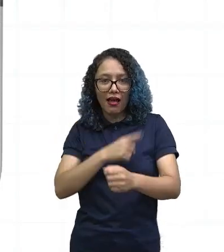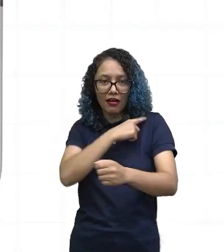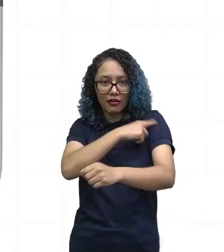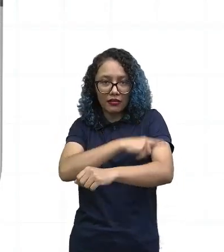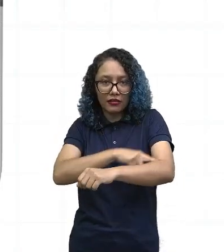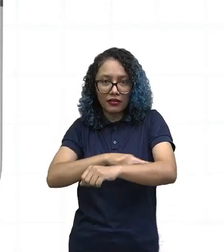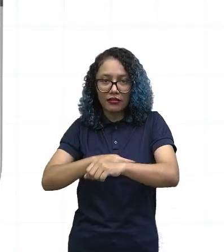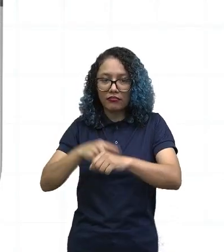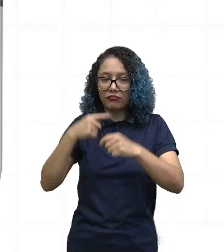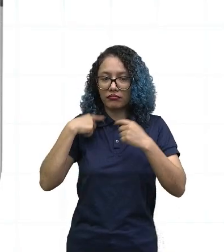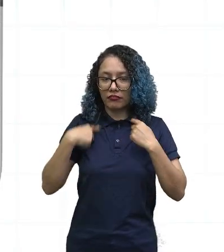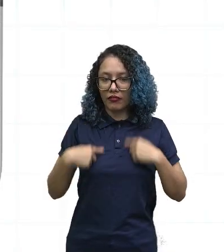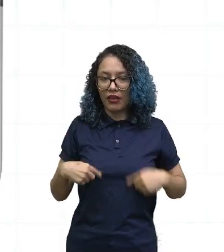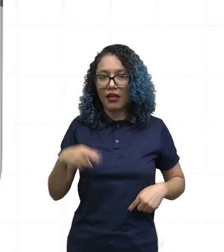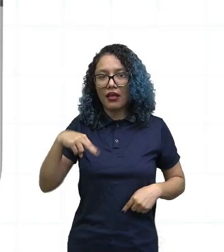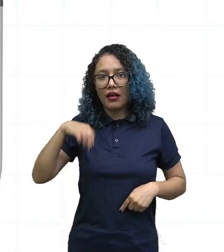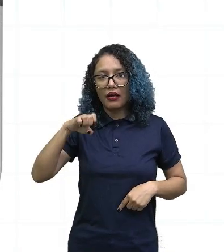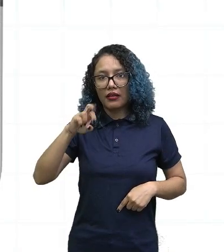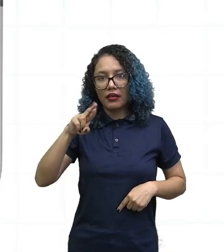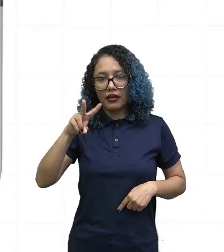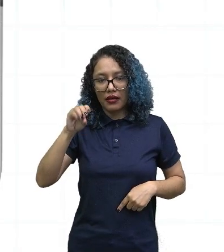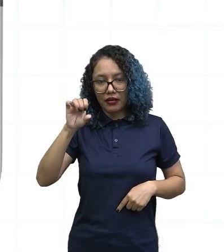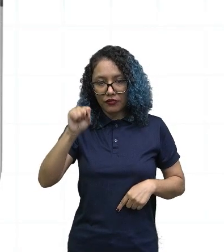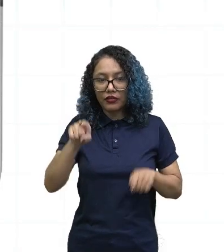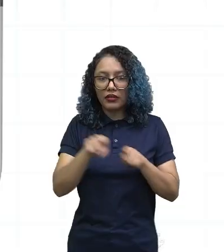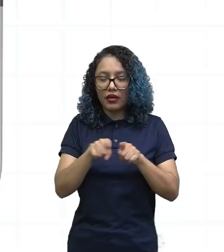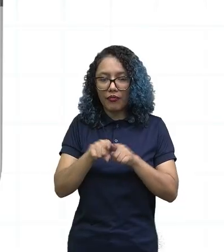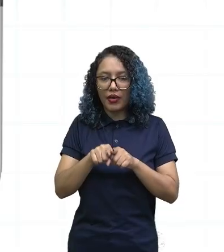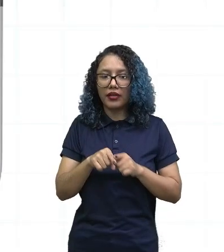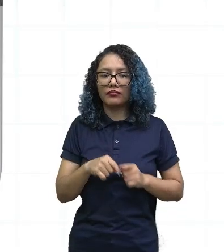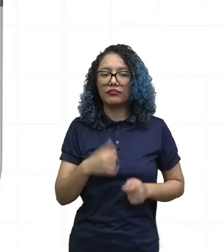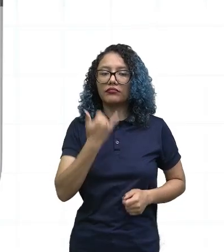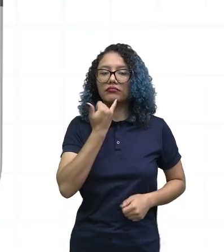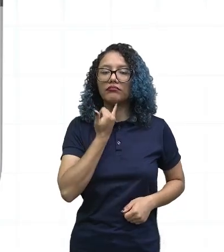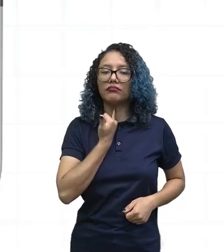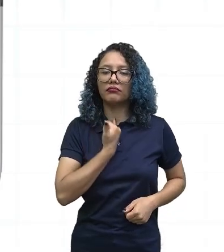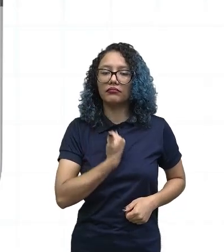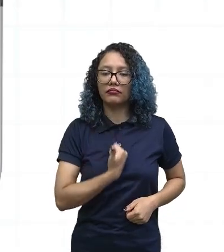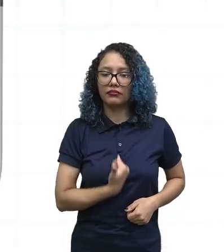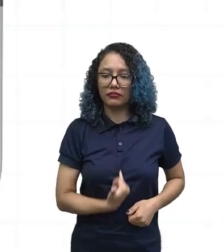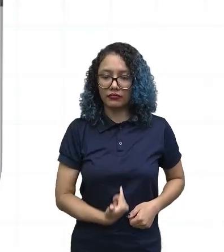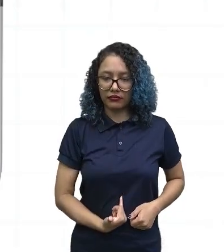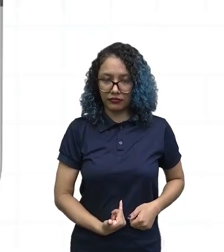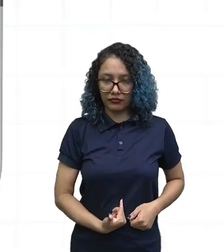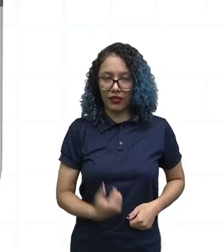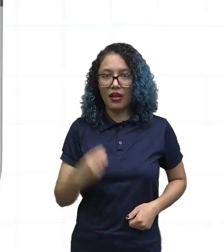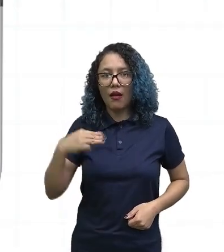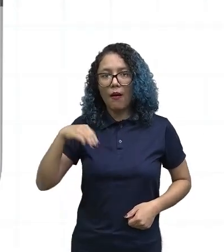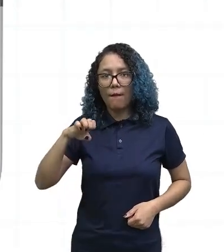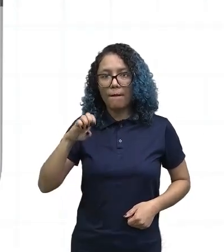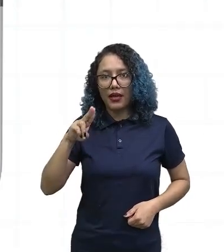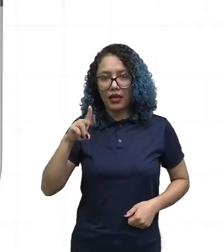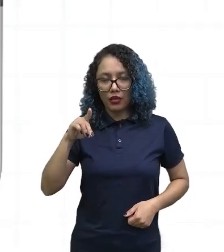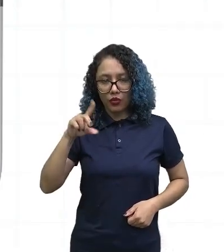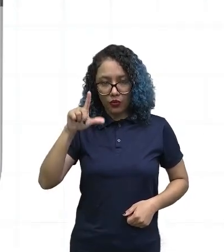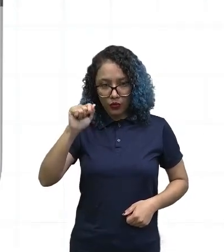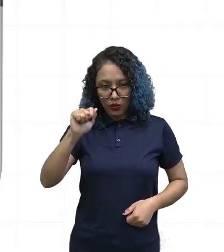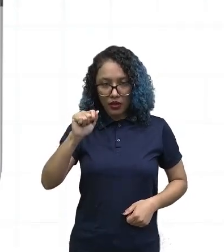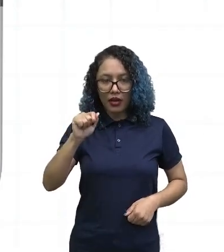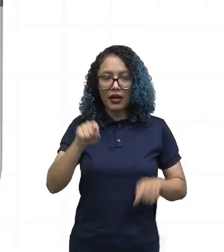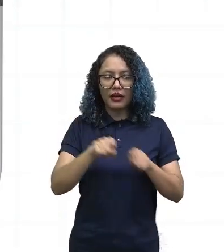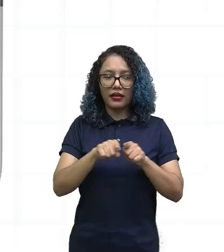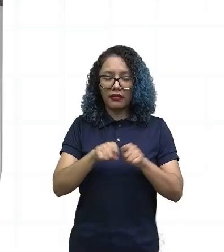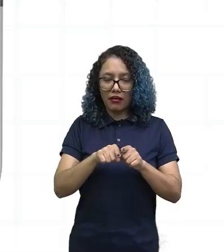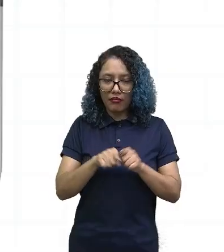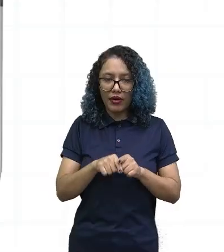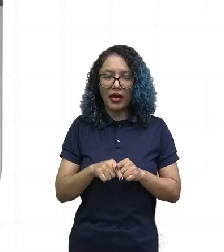consegue observar a medula espinal, né, que fica no centro, e esses nervos